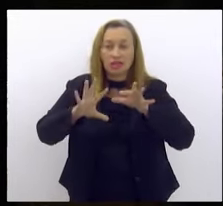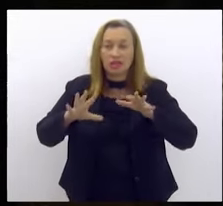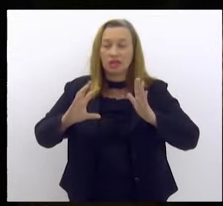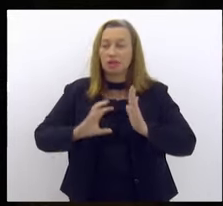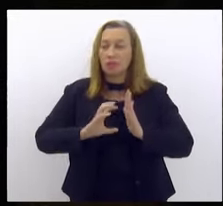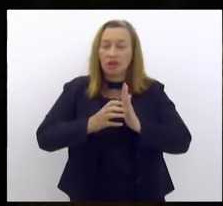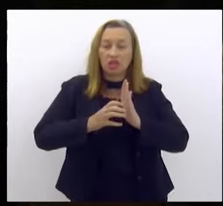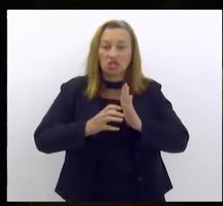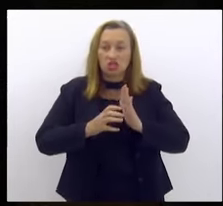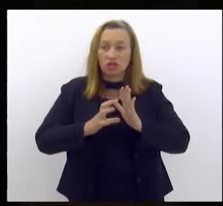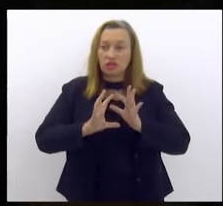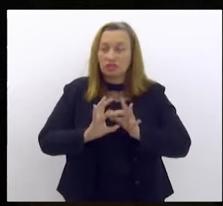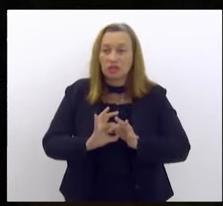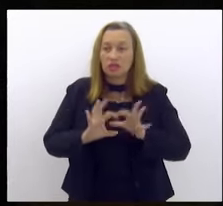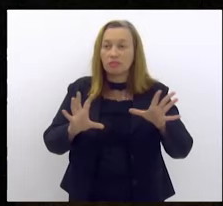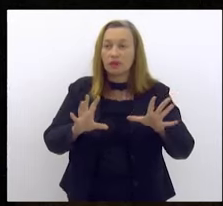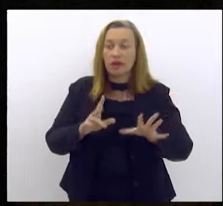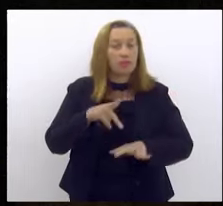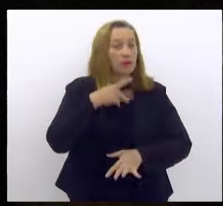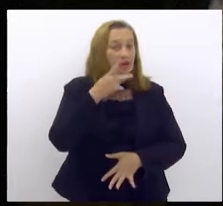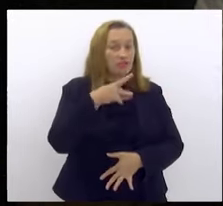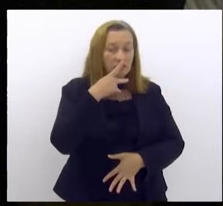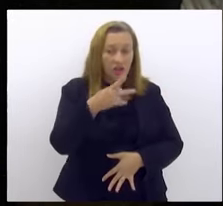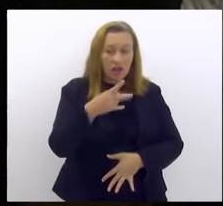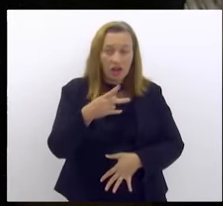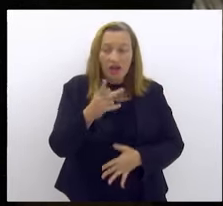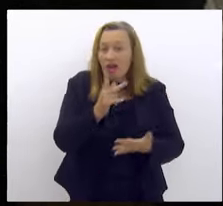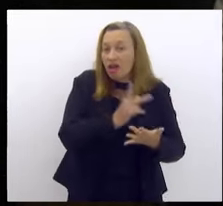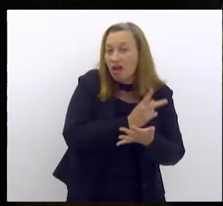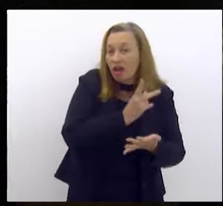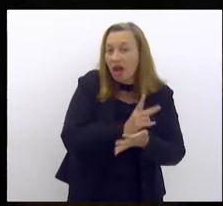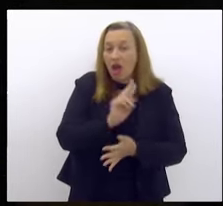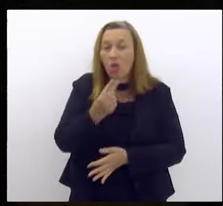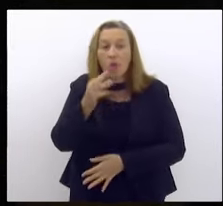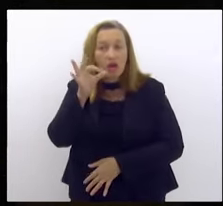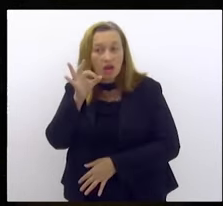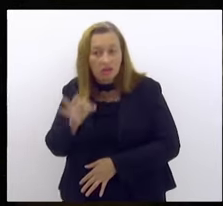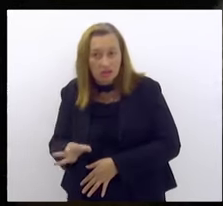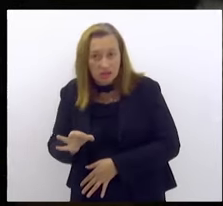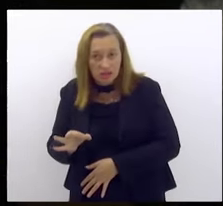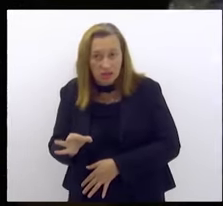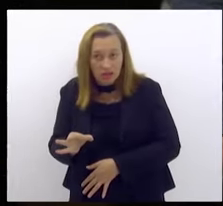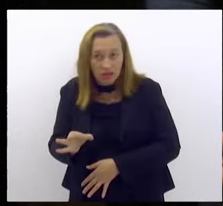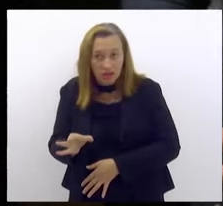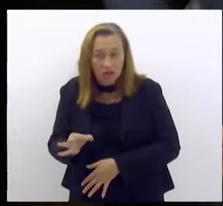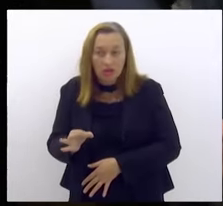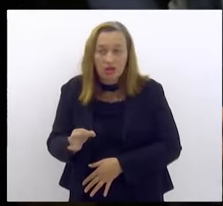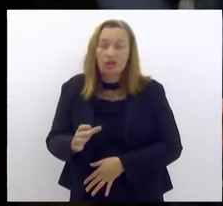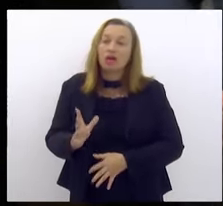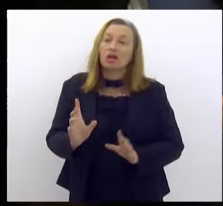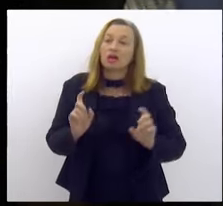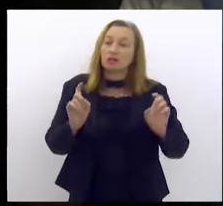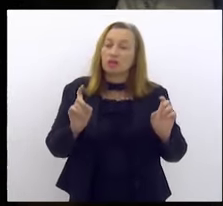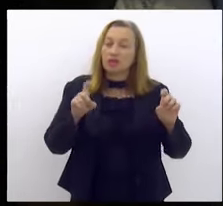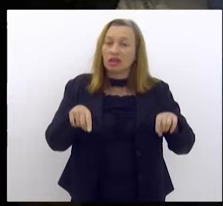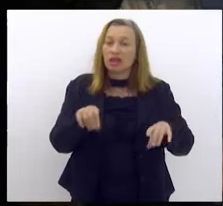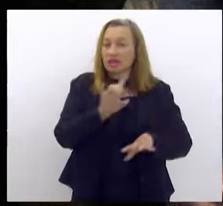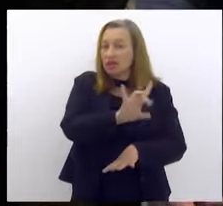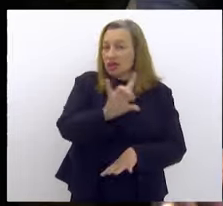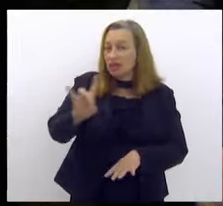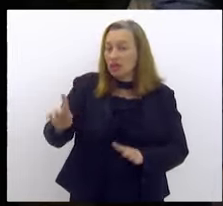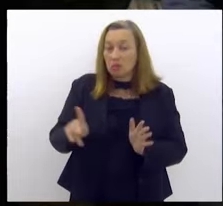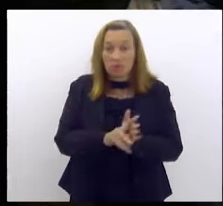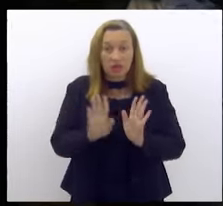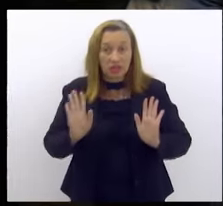as críticas que bem julgar necessárias, errar ou acertar faz parte do mandato de cada um, assim como faz